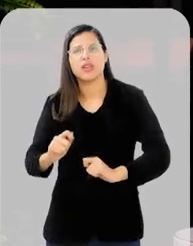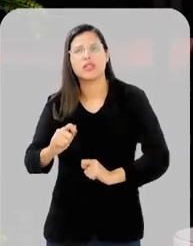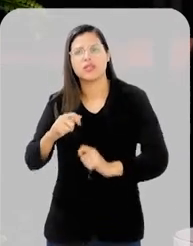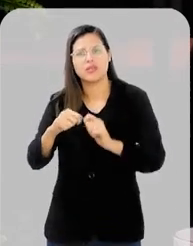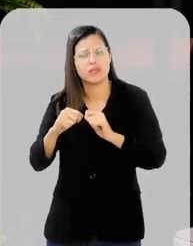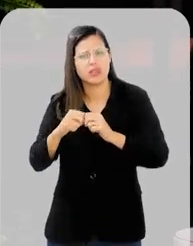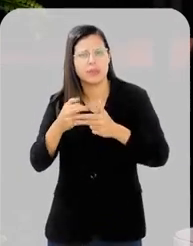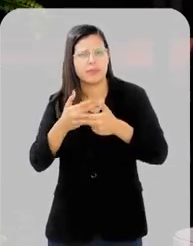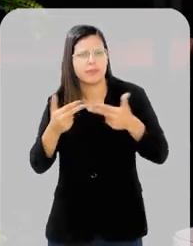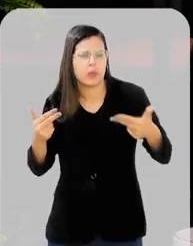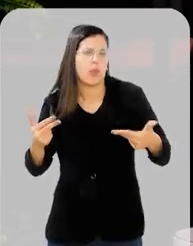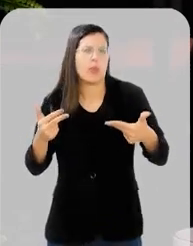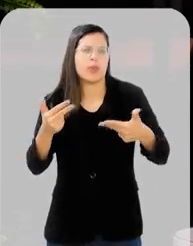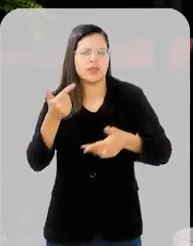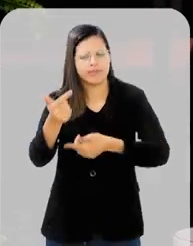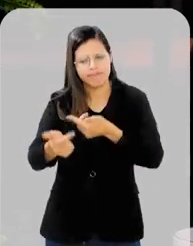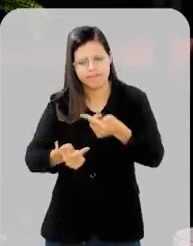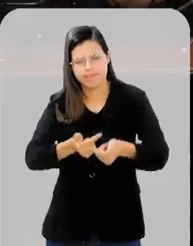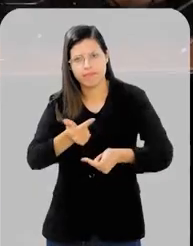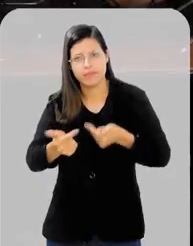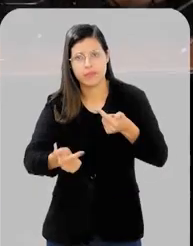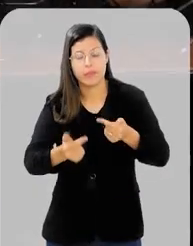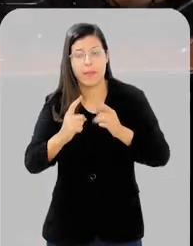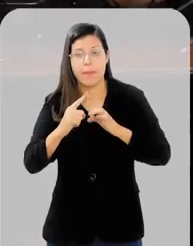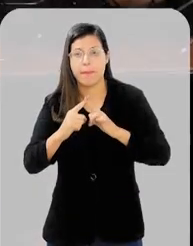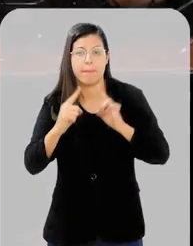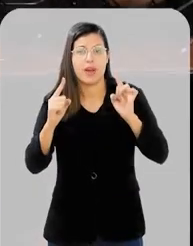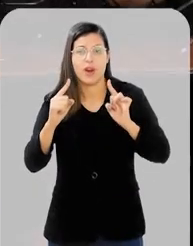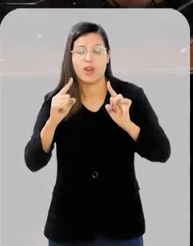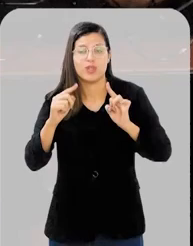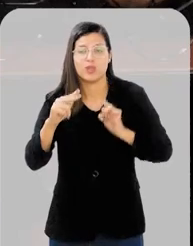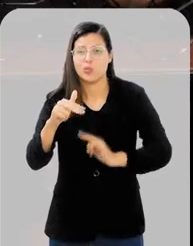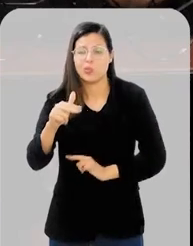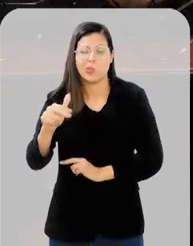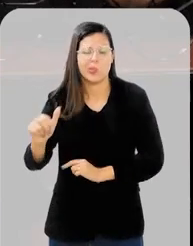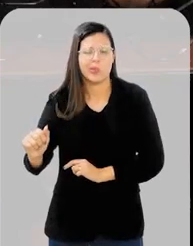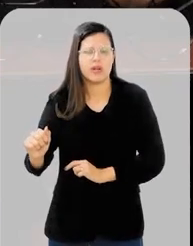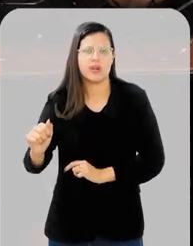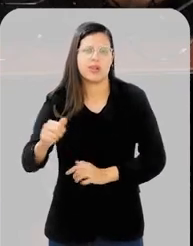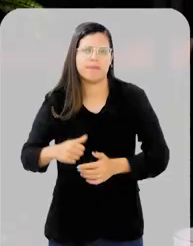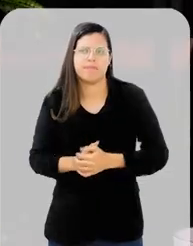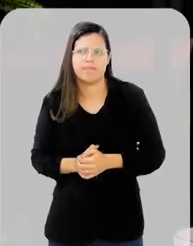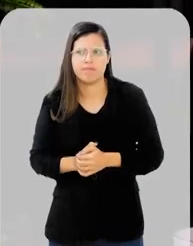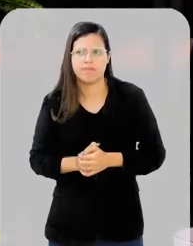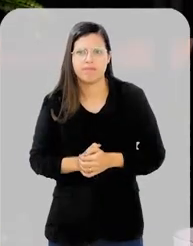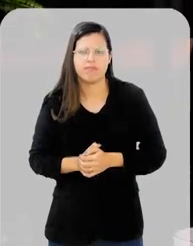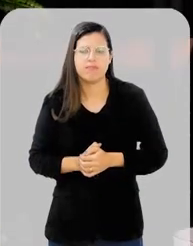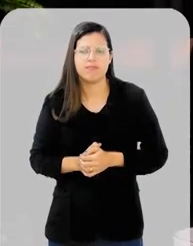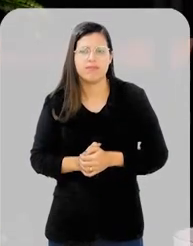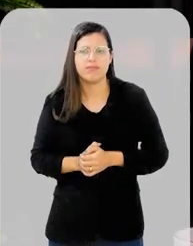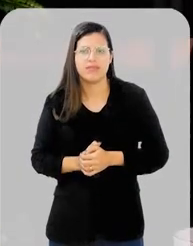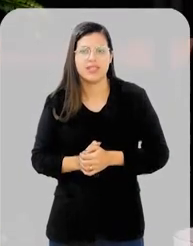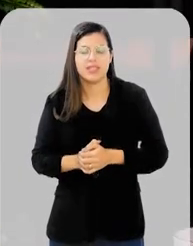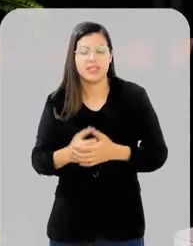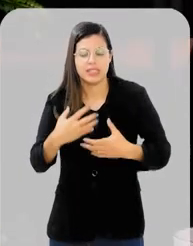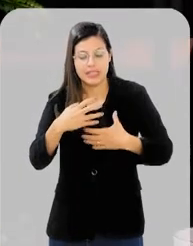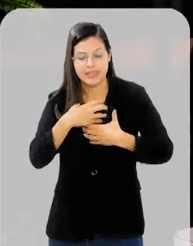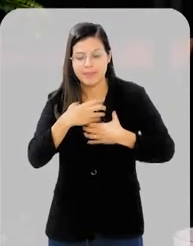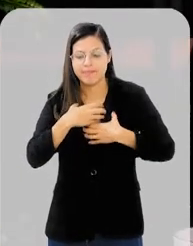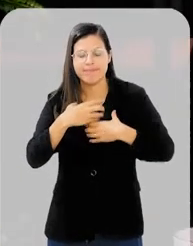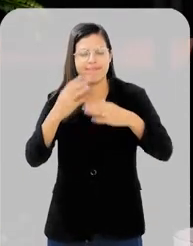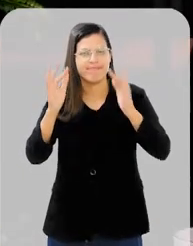coisas realizei muitas coisas fiz carreira mas eu acho que eu nunca fui tão eh